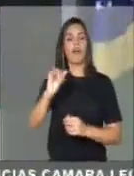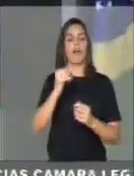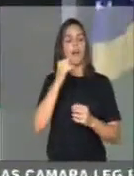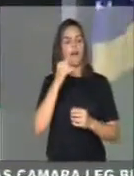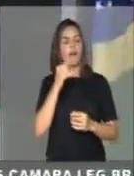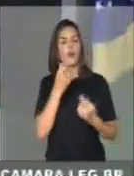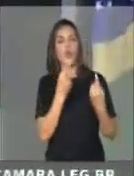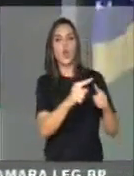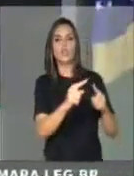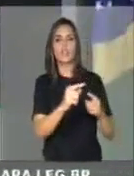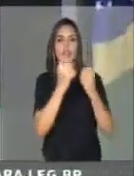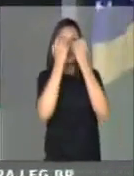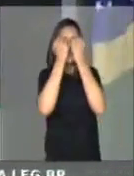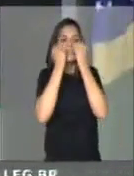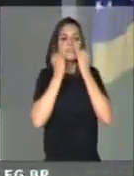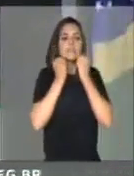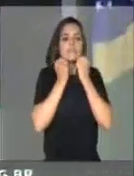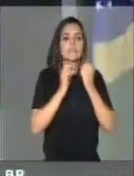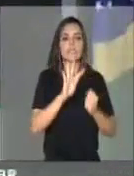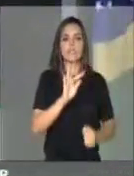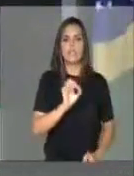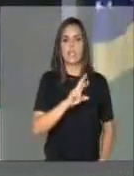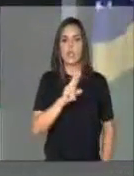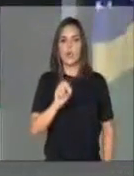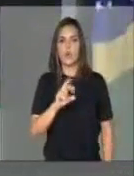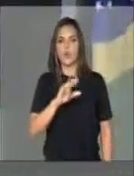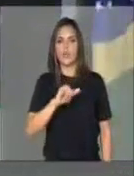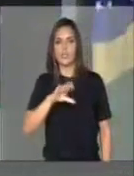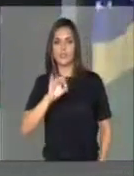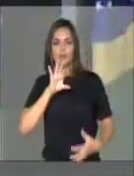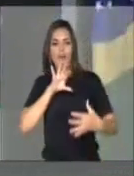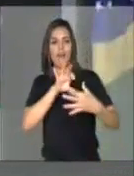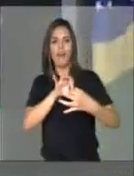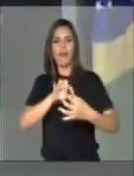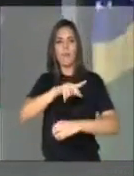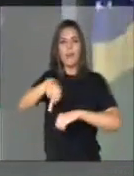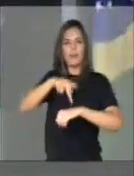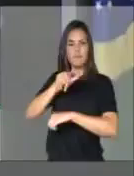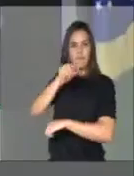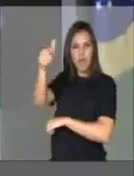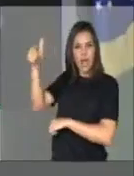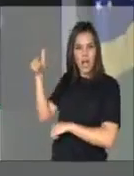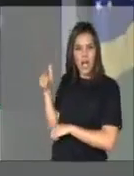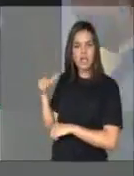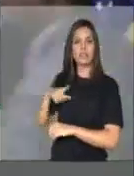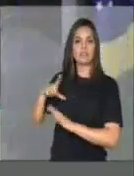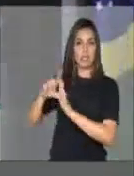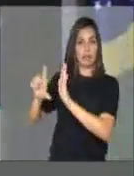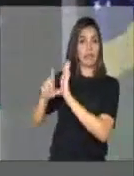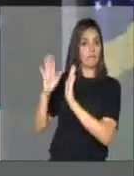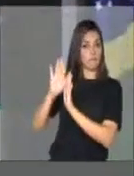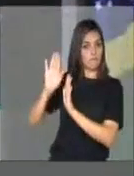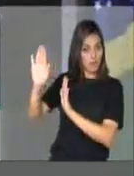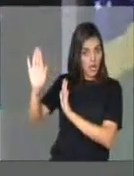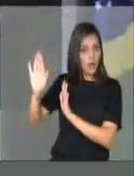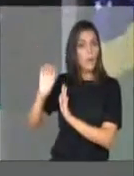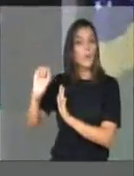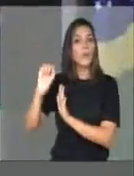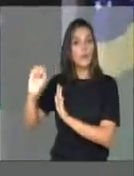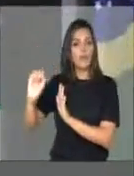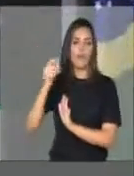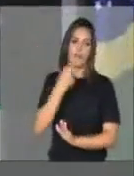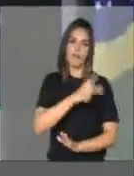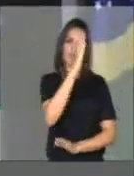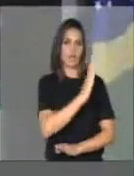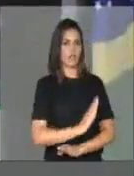e combate ao terrorismo, ao seu financiamento e a práticas correlacionadas a outros países cujo ordenamento ofereça, nesse contexto,